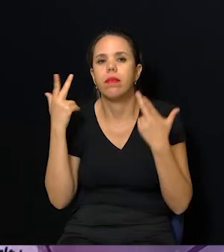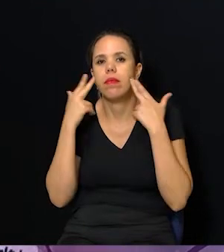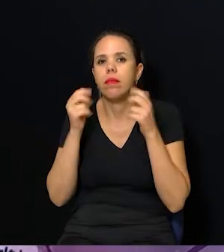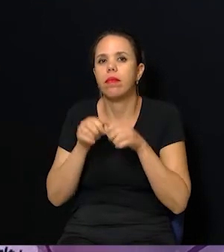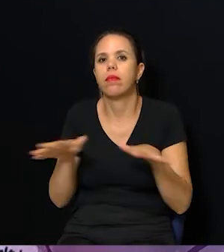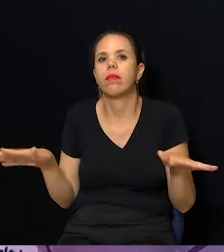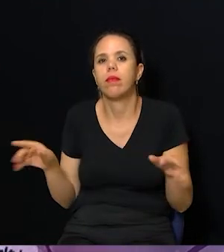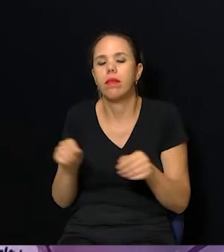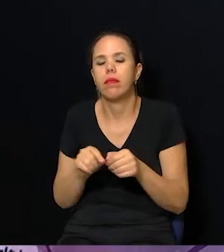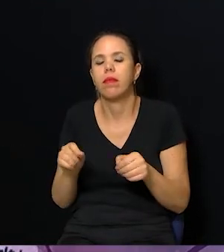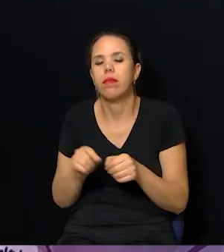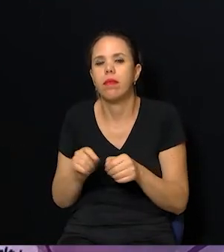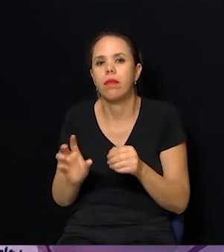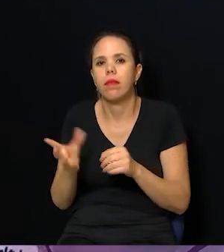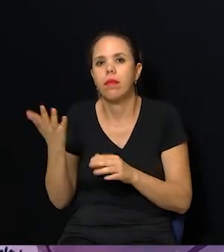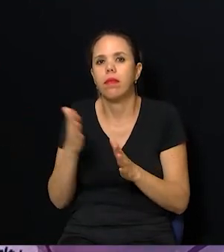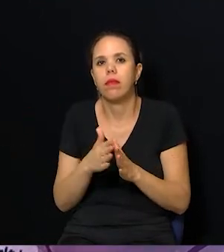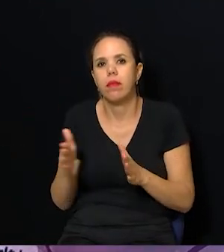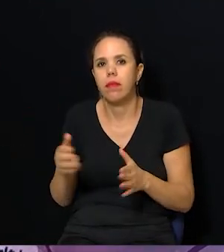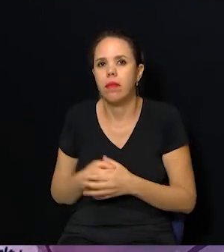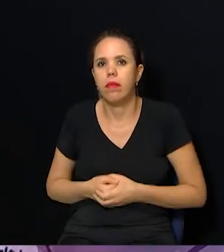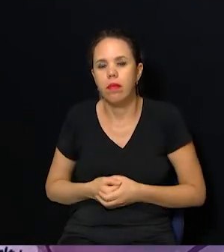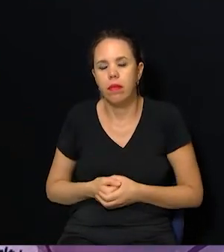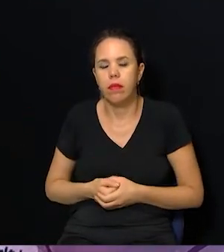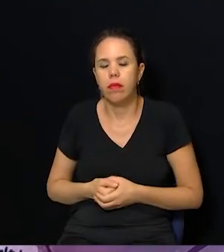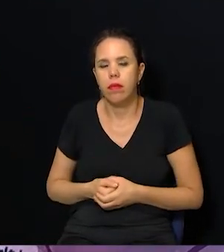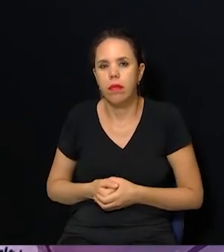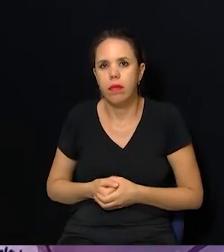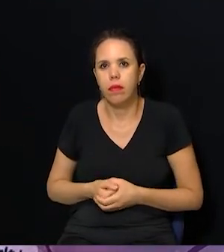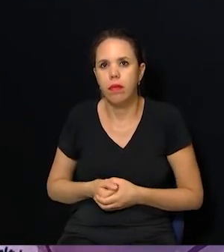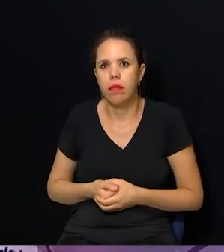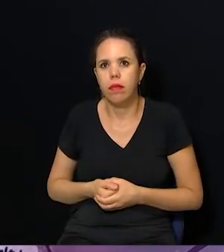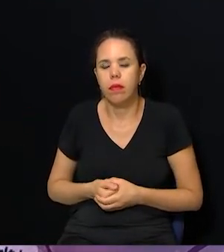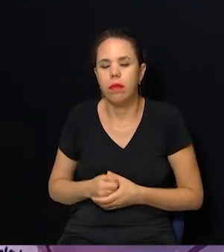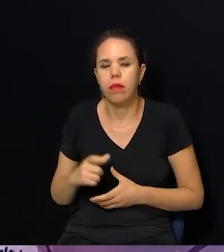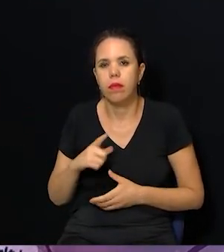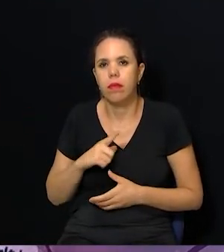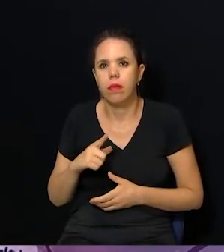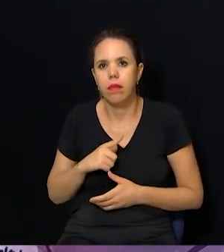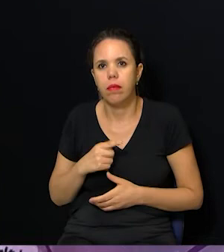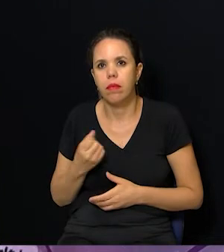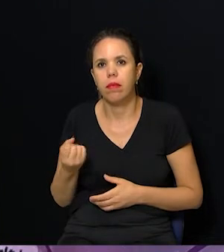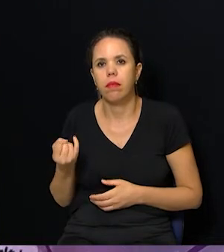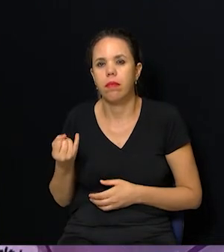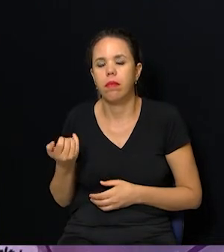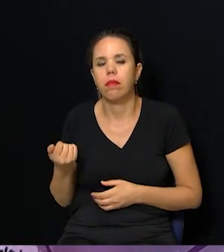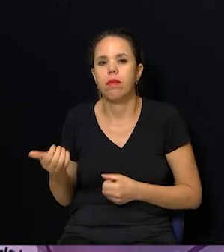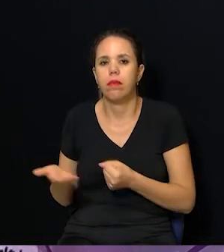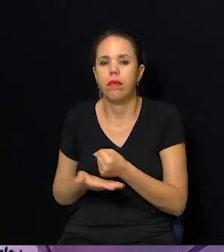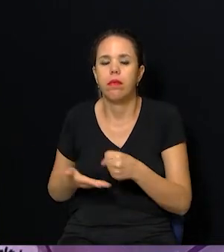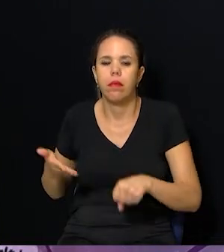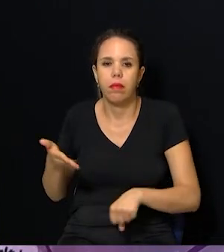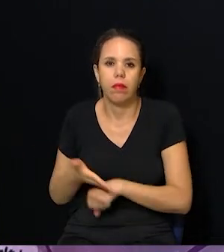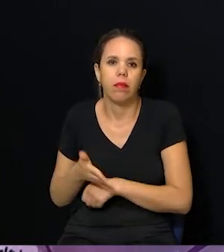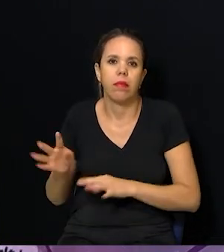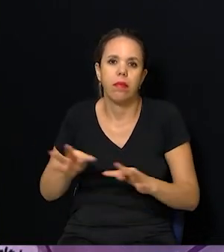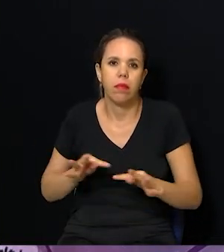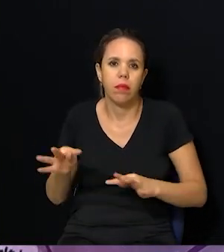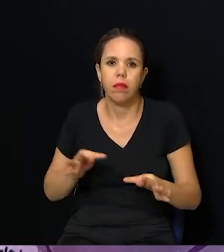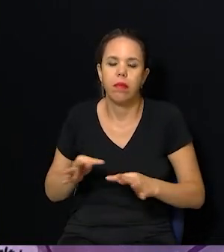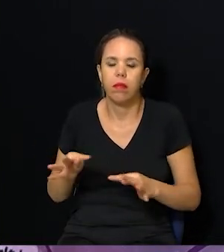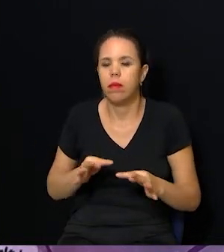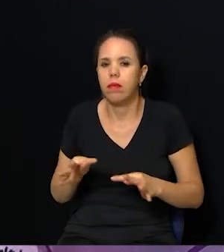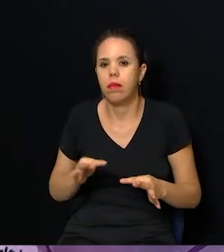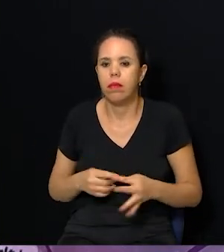ou fazendo com que isso surja mais frequentemente. Mas mais do que isso, elas têm pouco acesso à terapia e ao diagnóstico precoce e